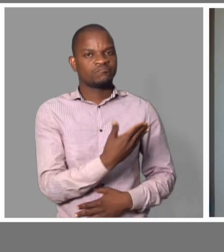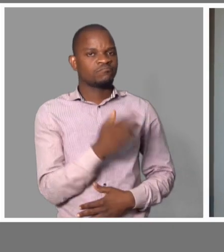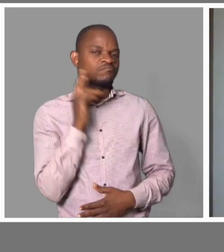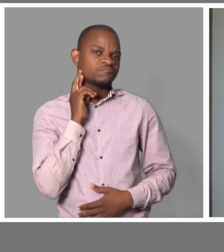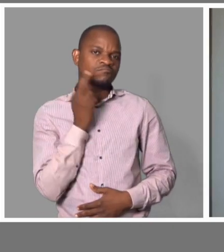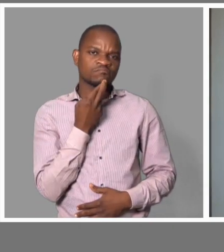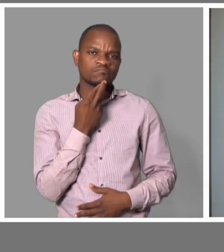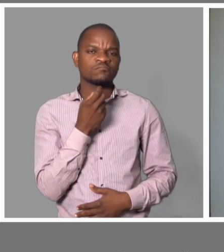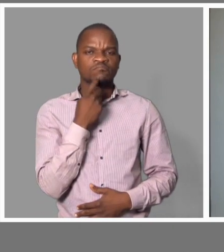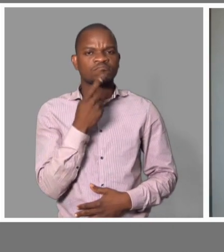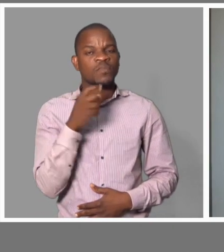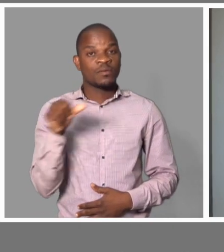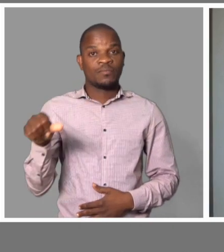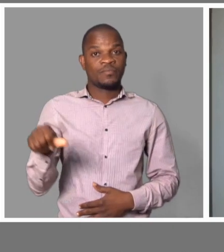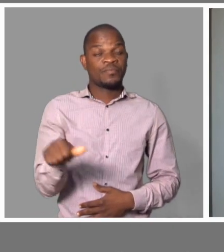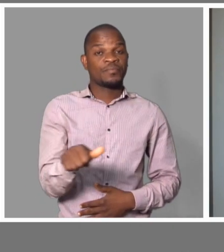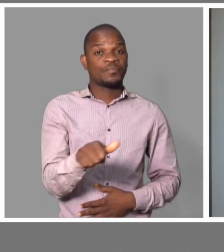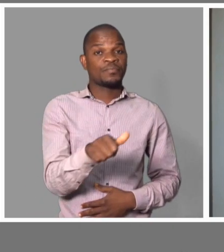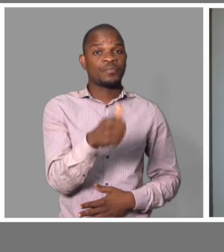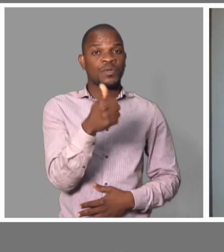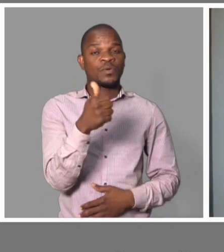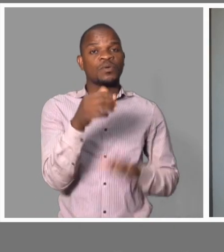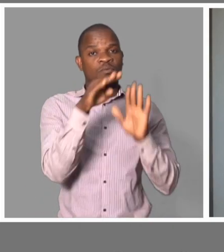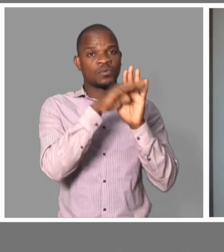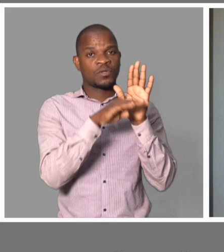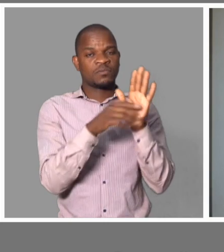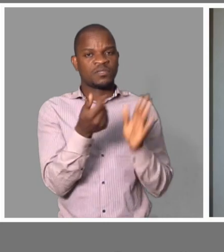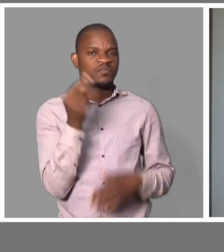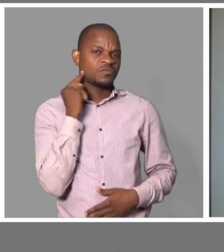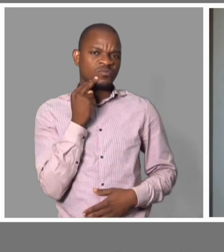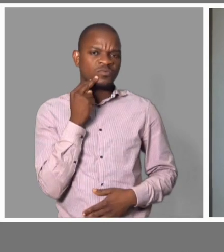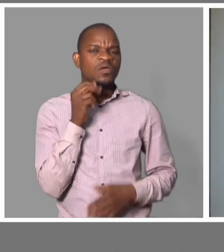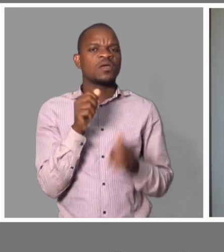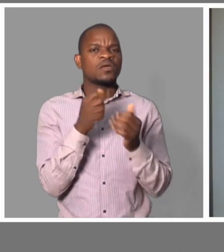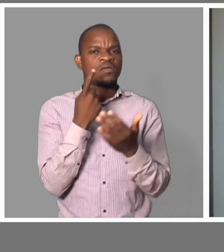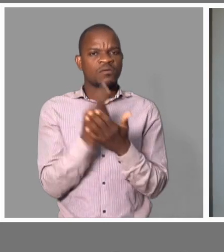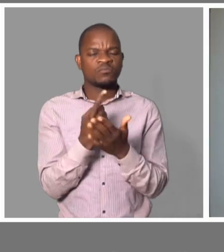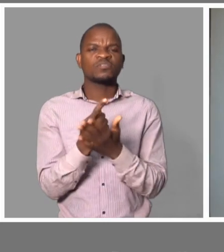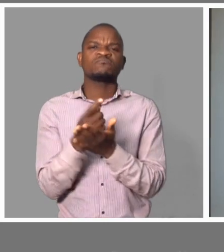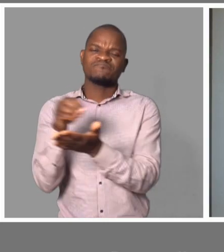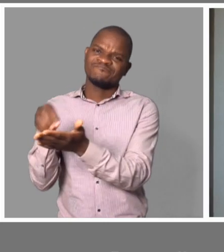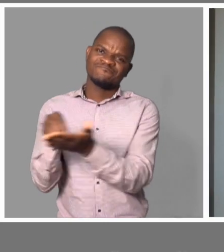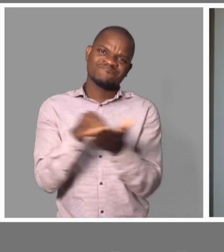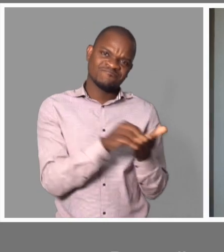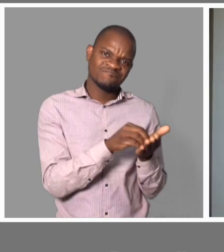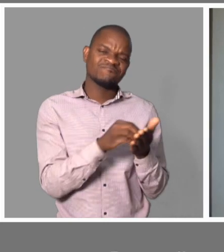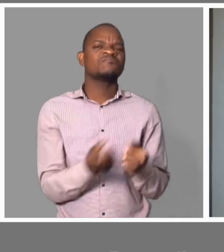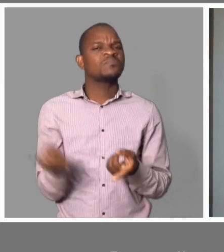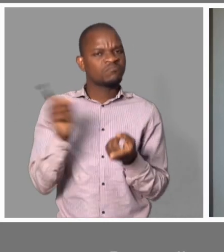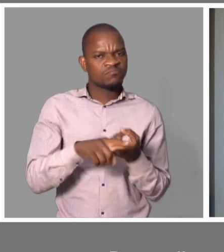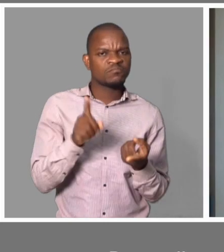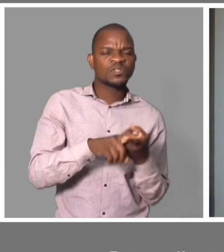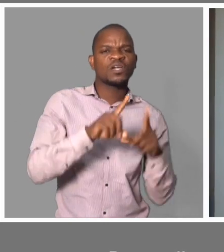Para melhorar o programa, eu acho que deve-se fazer mais programas de